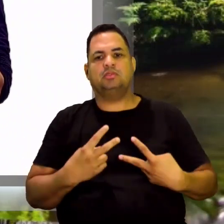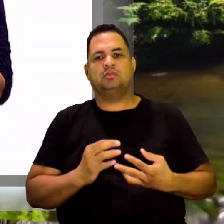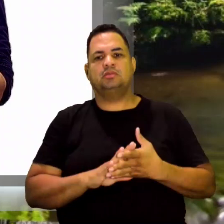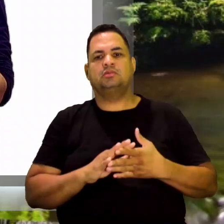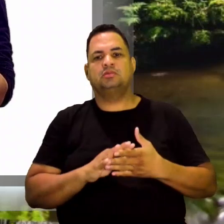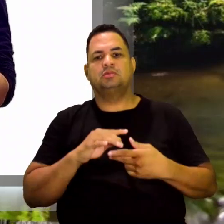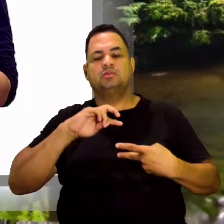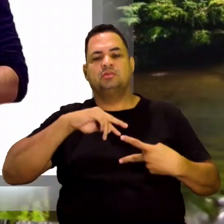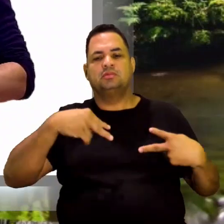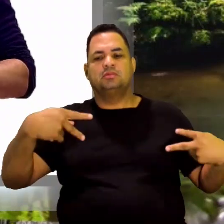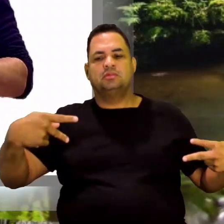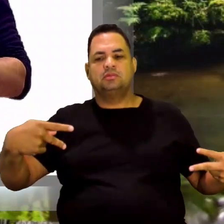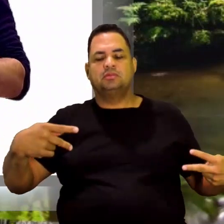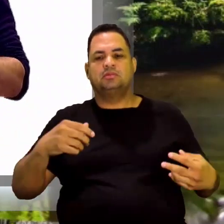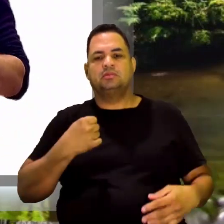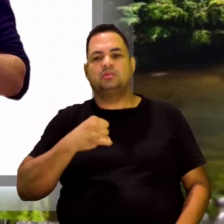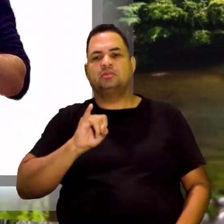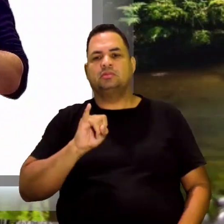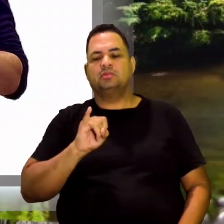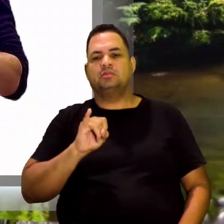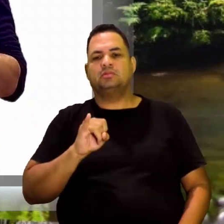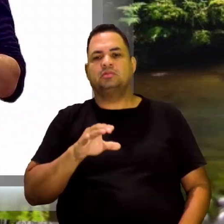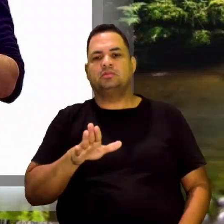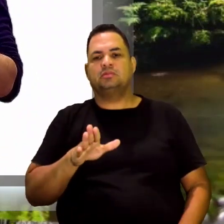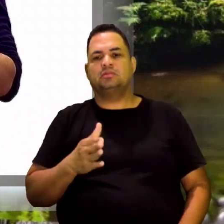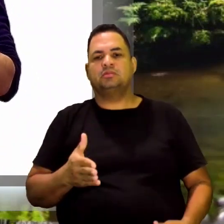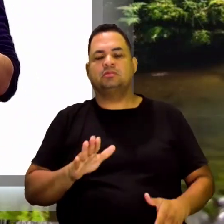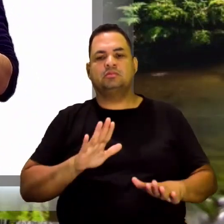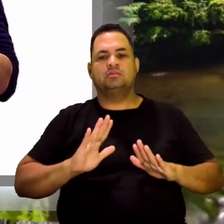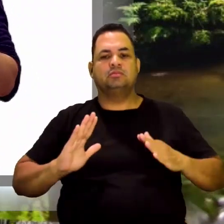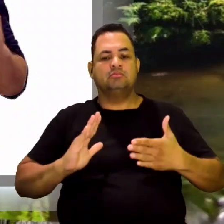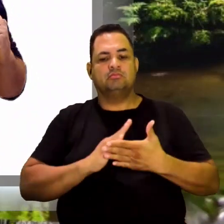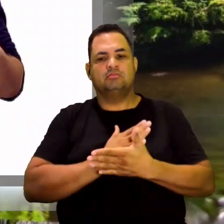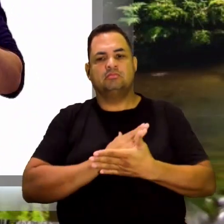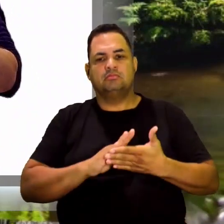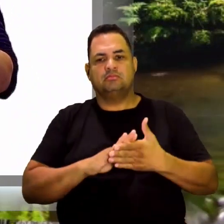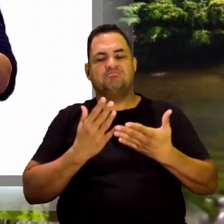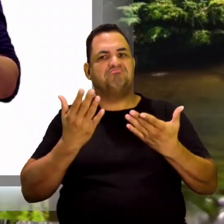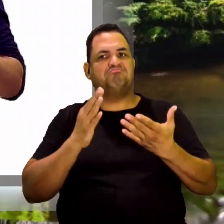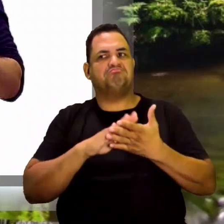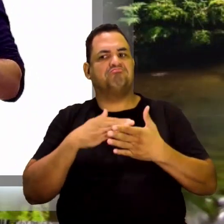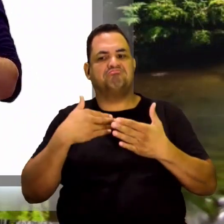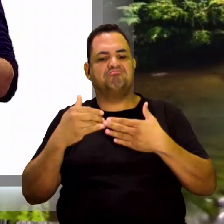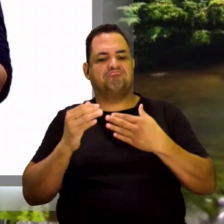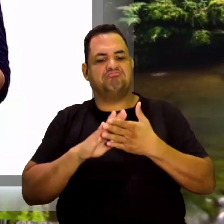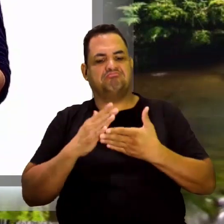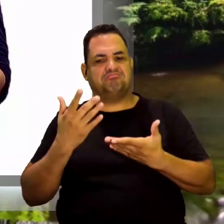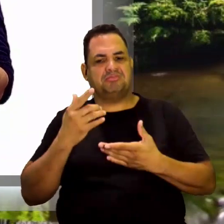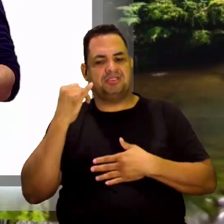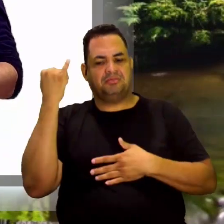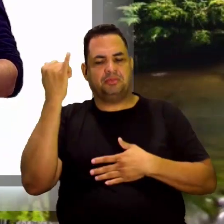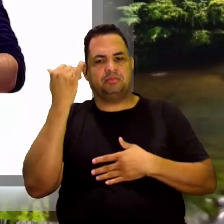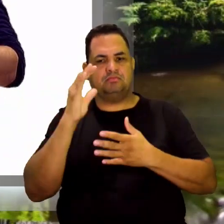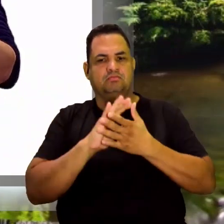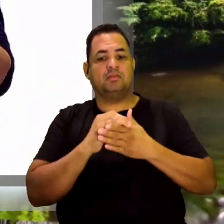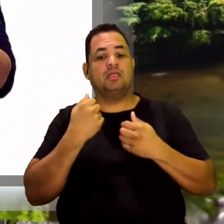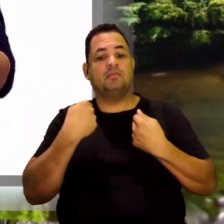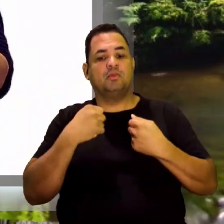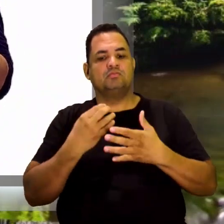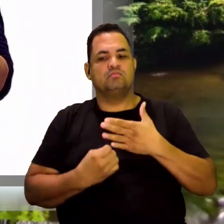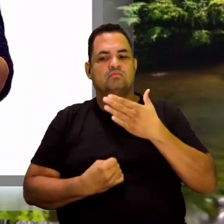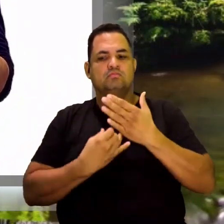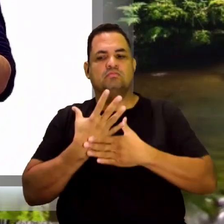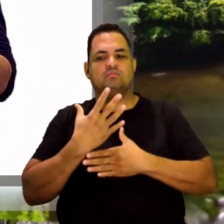E muitas vezes, mesmo você às vezes não dando trela, não dando motivo, ele pode aparecer. Mas